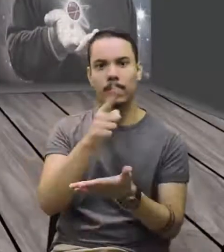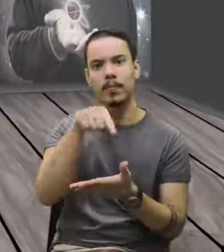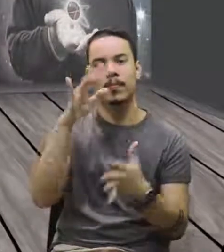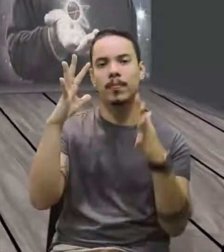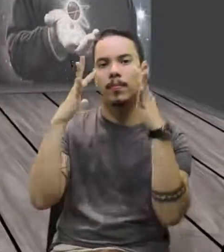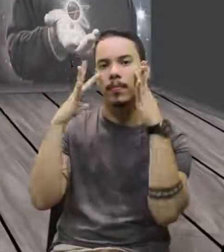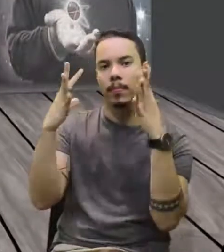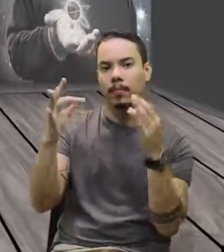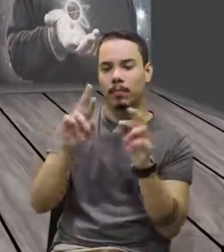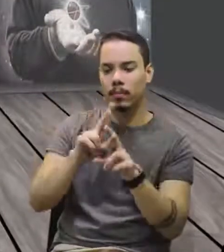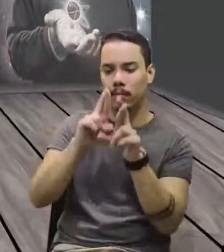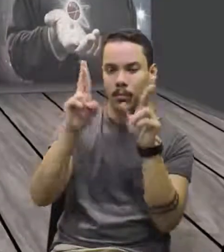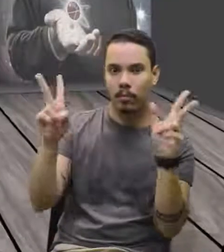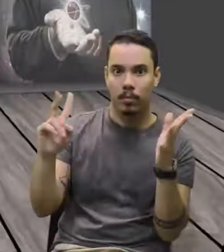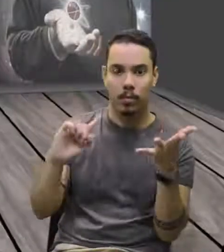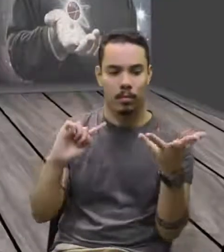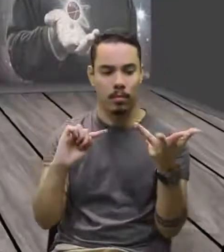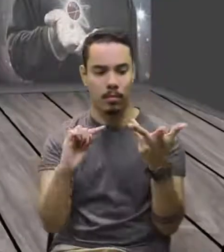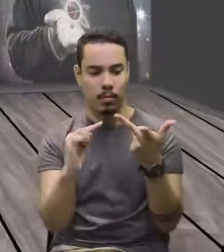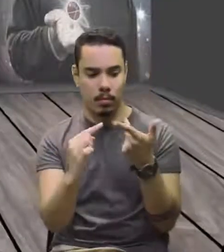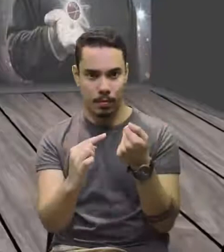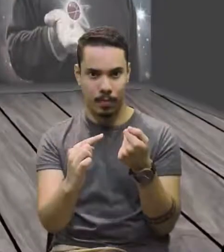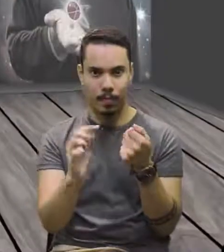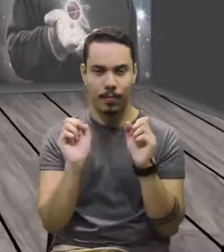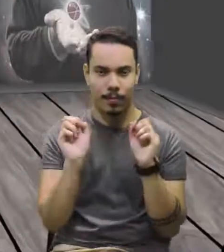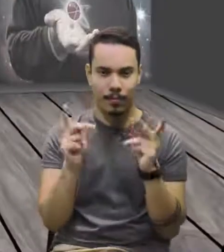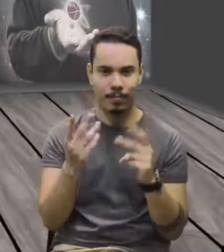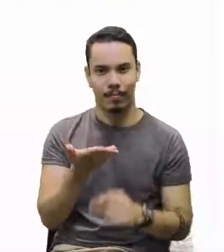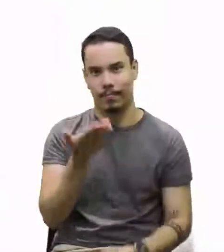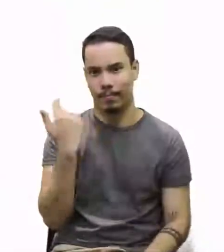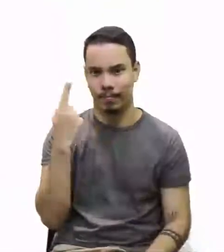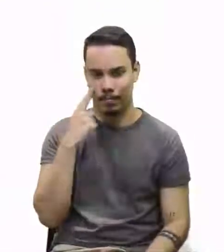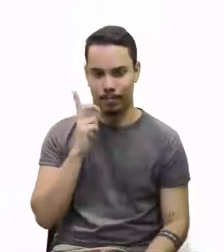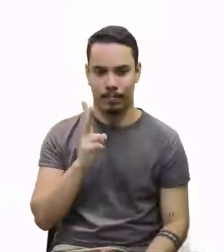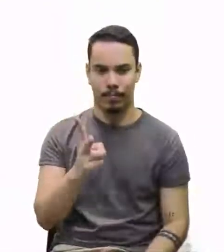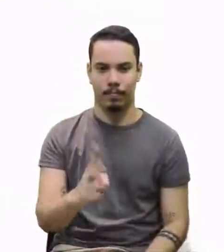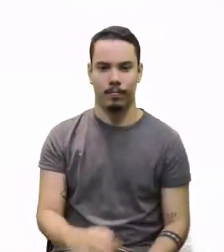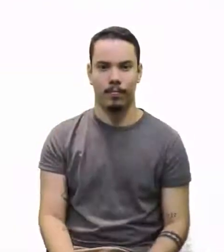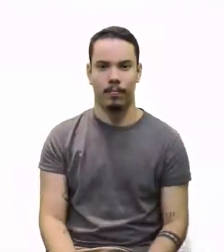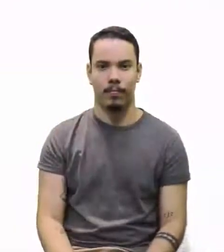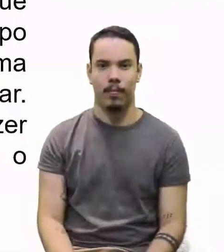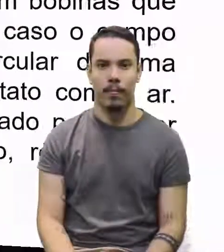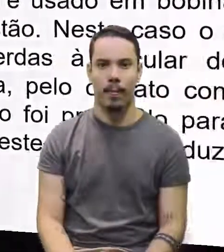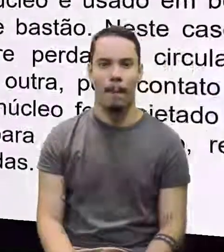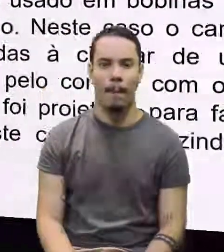na diferença entre todos eles, tá? Vamos lá, então?